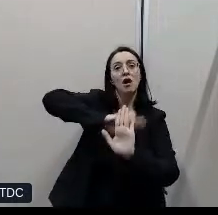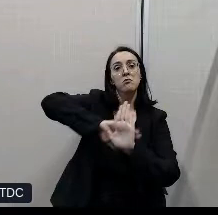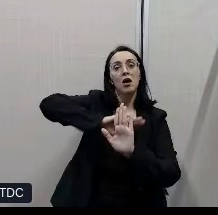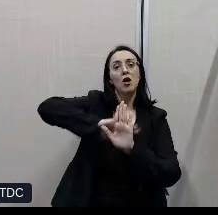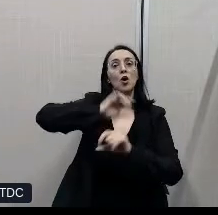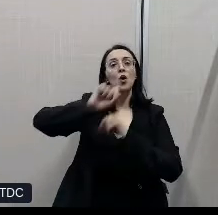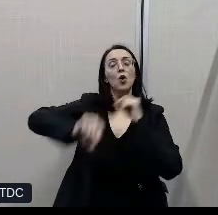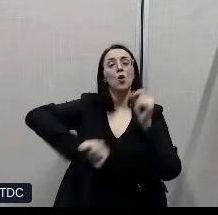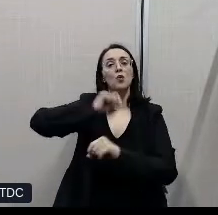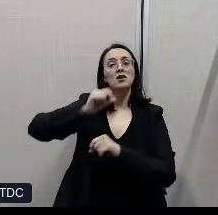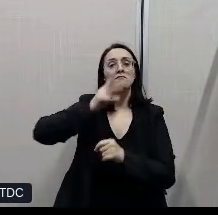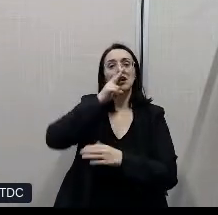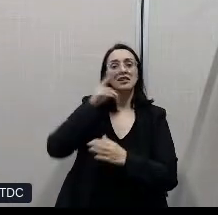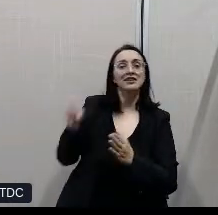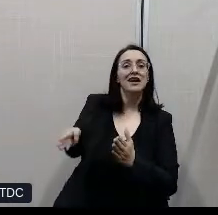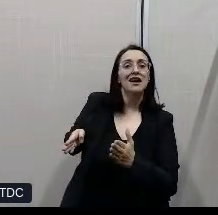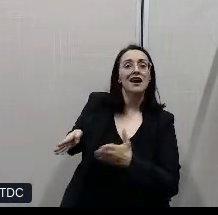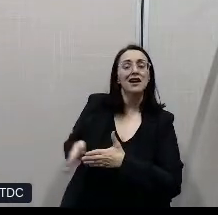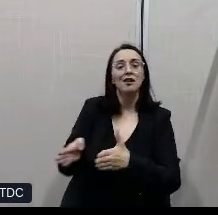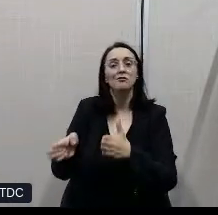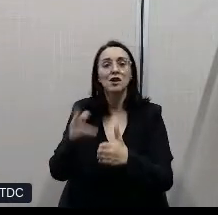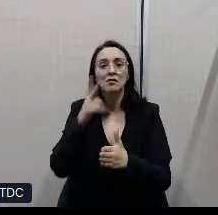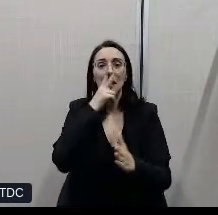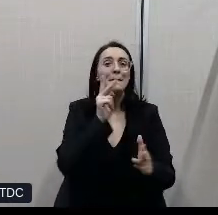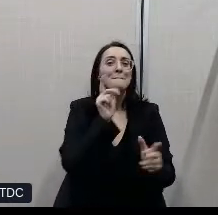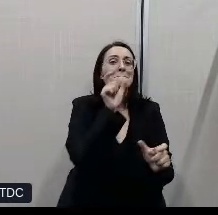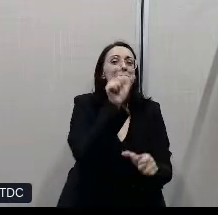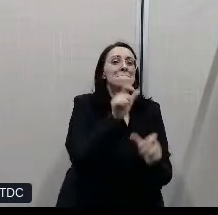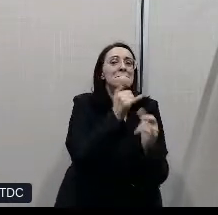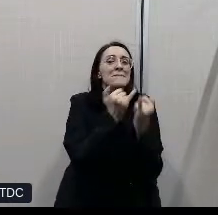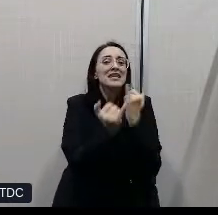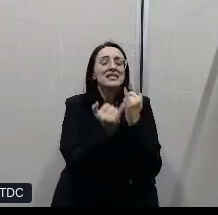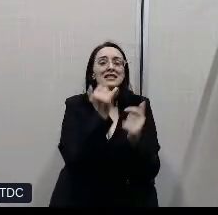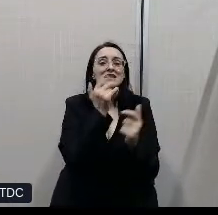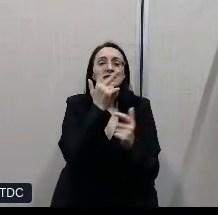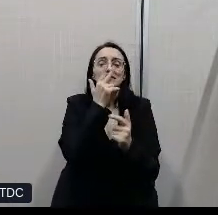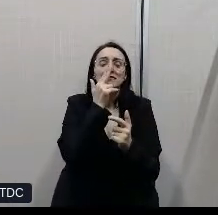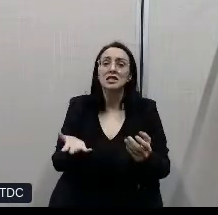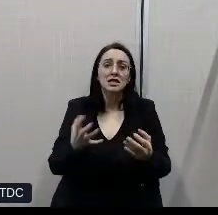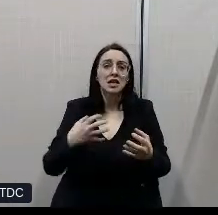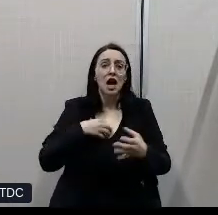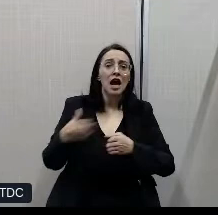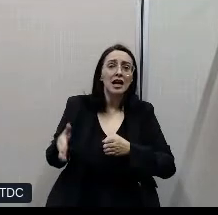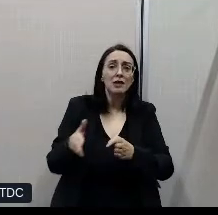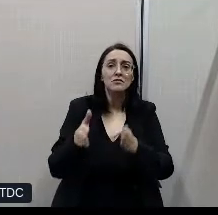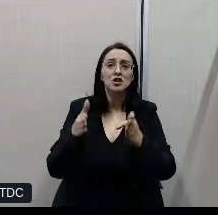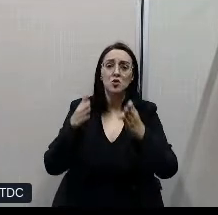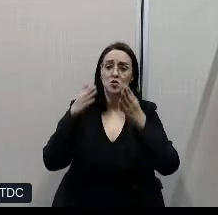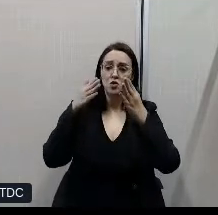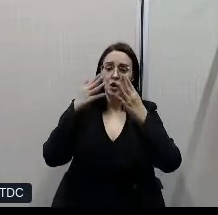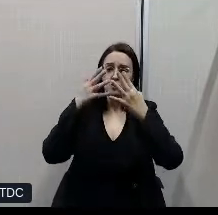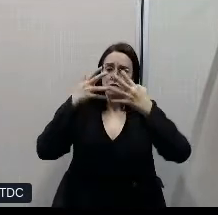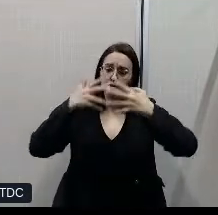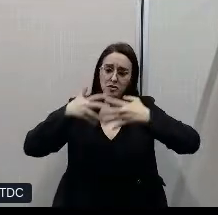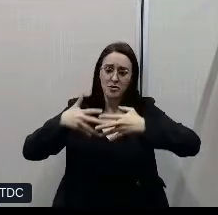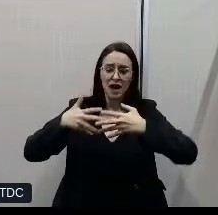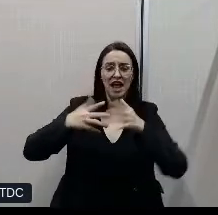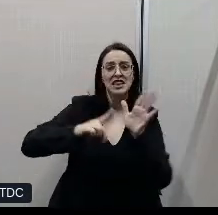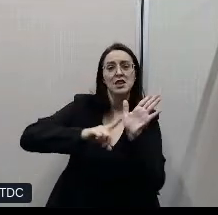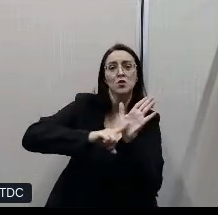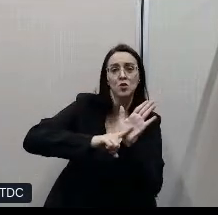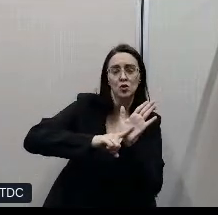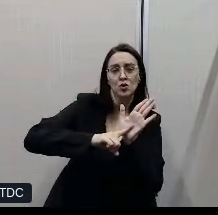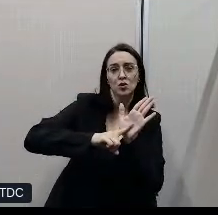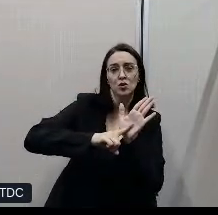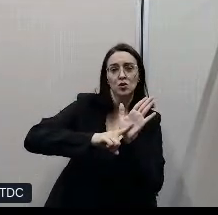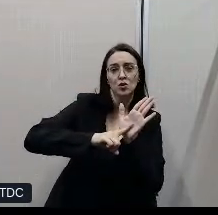um certo tipo de caminho. Pessoas que são parecidas têm as tendências de ter o mesmo tipo de caminho neural para resolver problemas. Então, se a